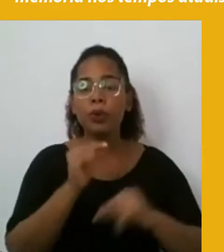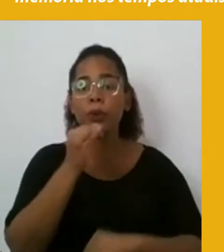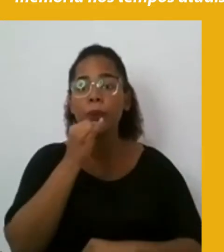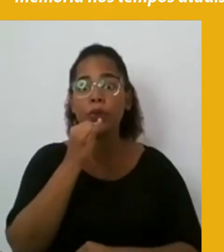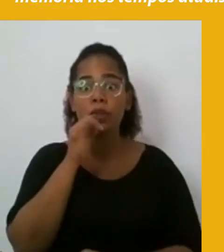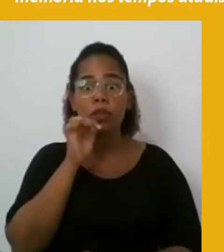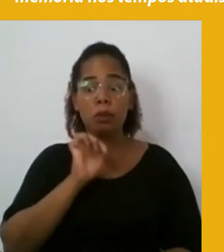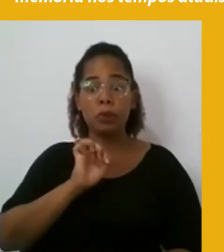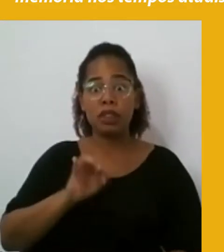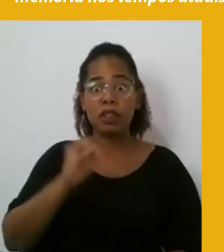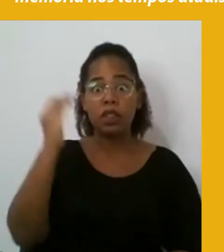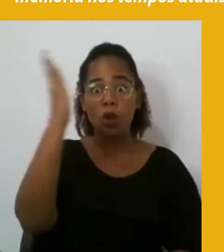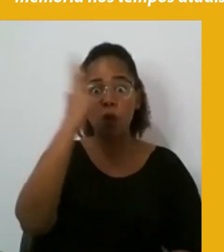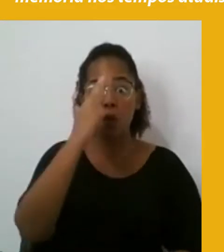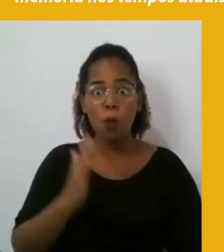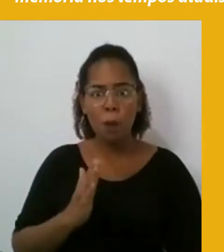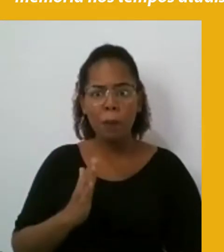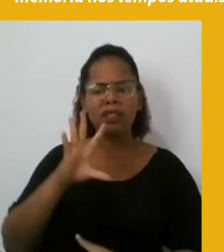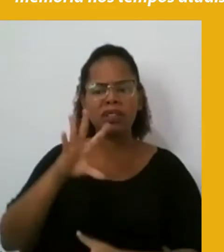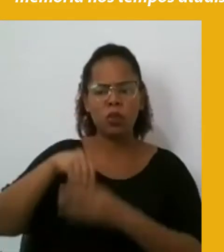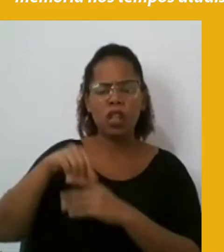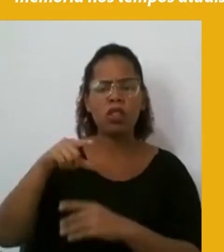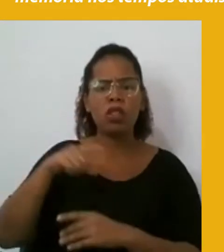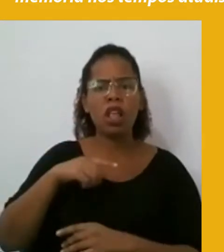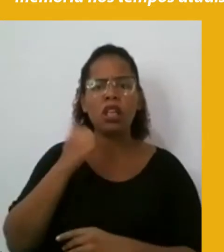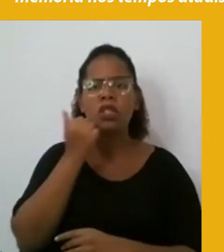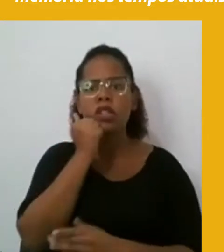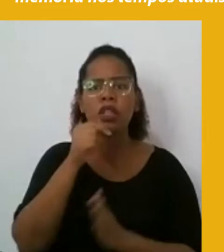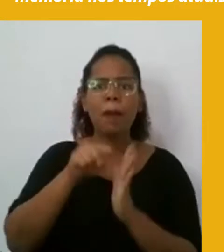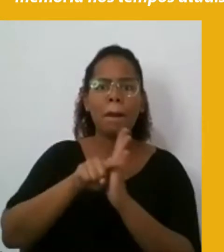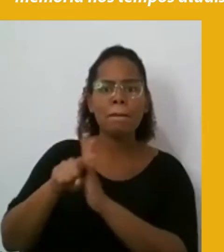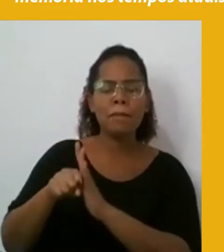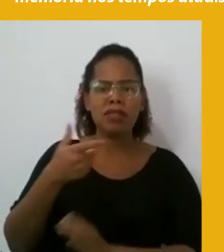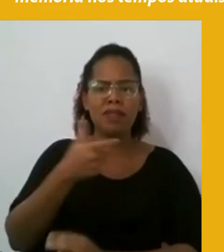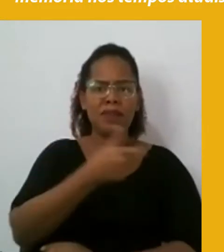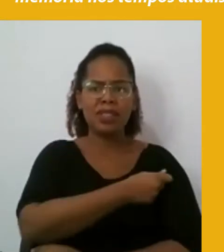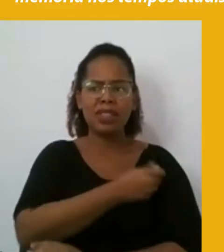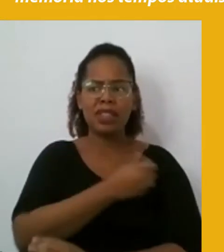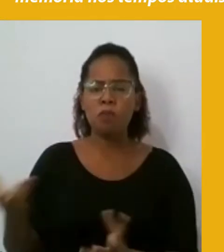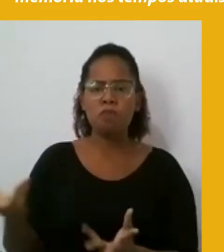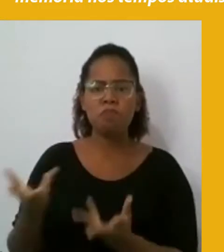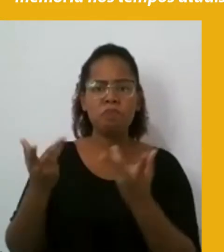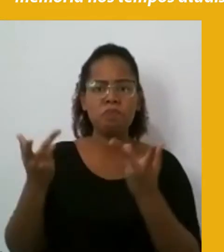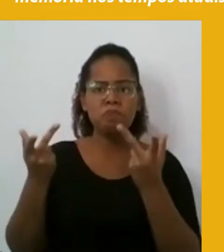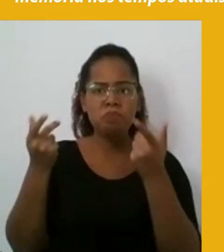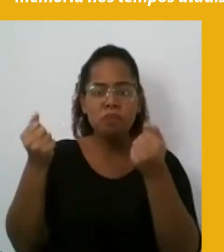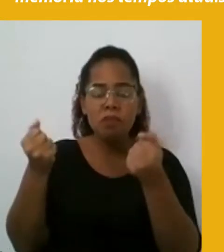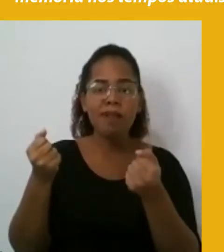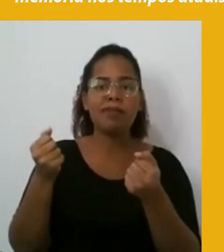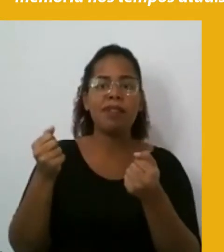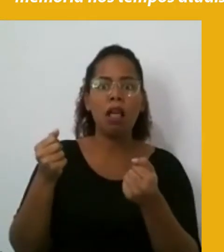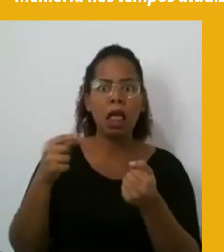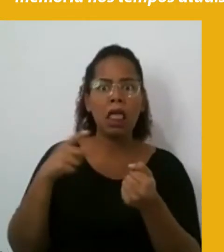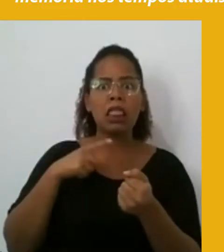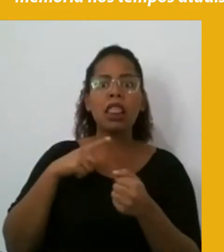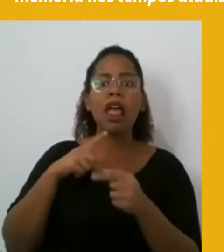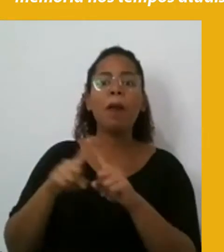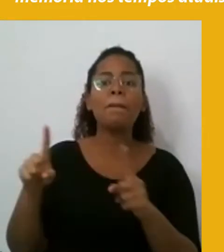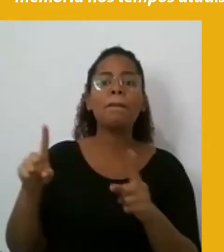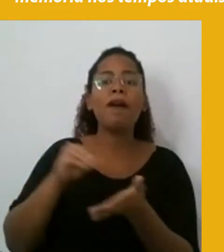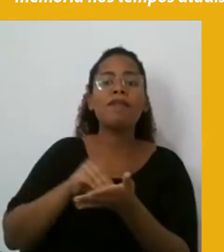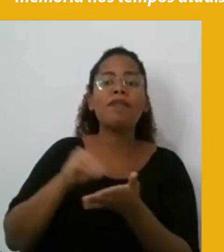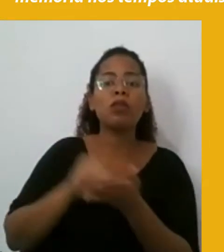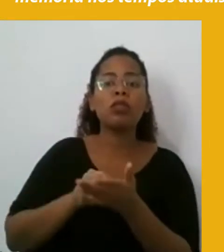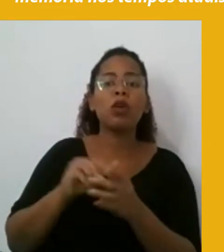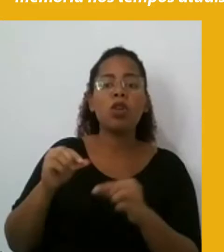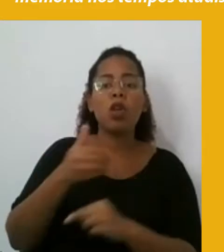estaria nem vacinando, ela nem ter vacina. Ficou claro que a assistência pública ela que nos coloca. Ficou